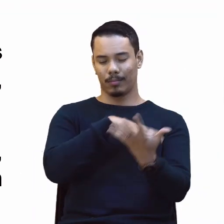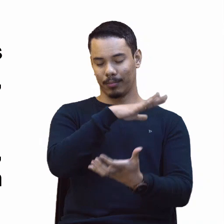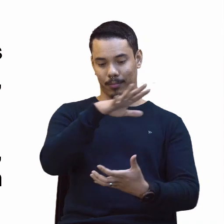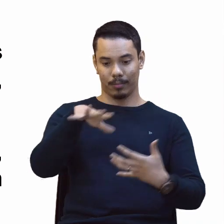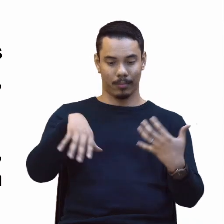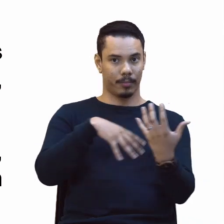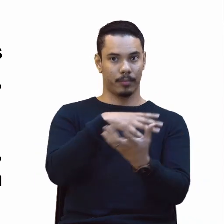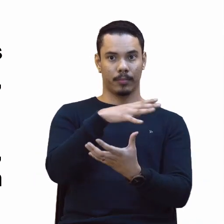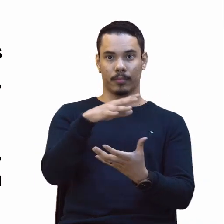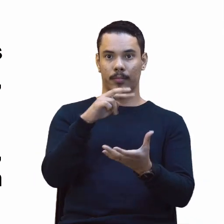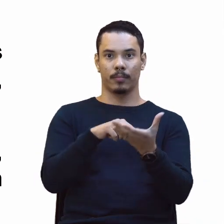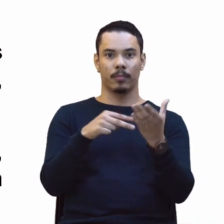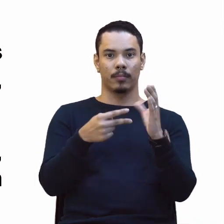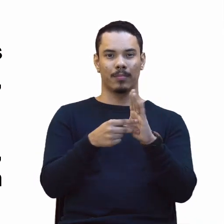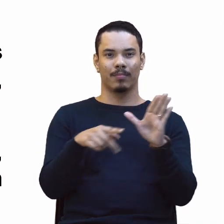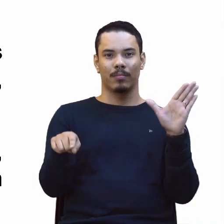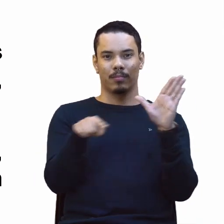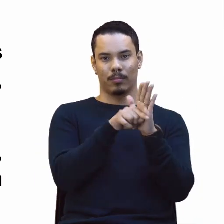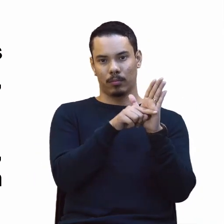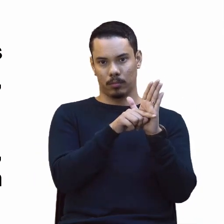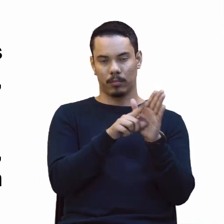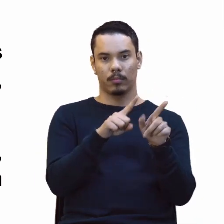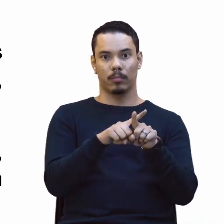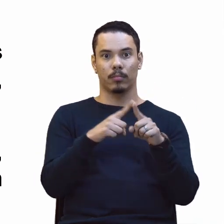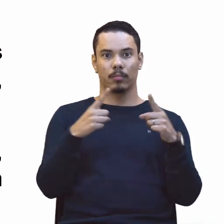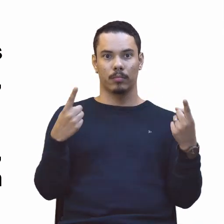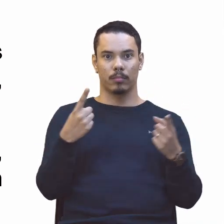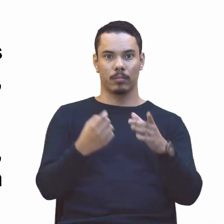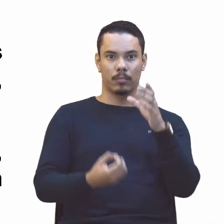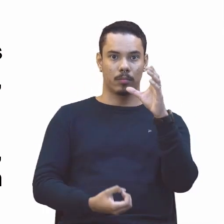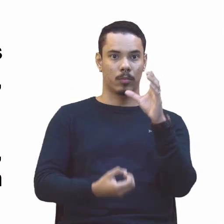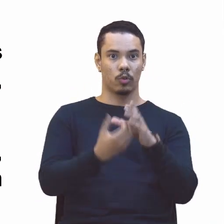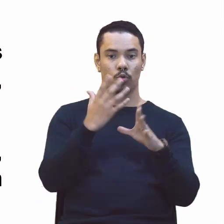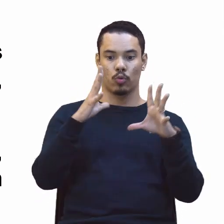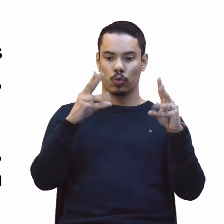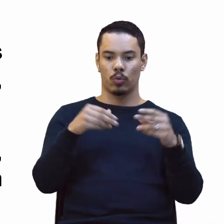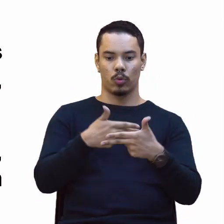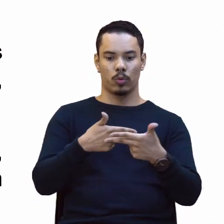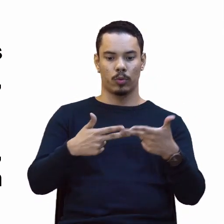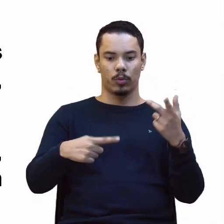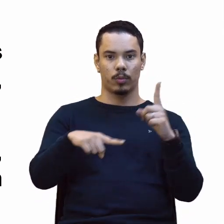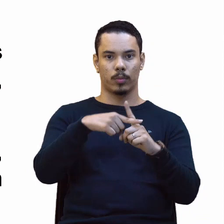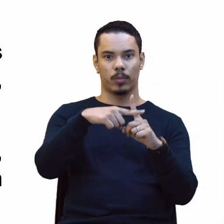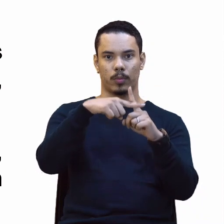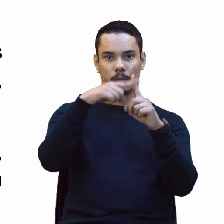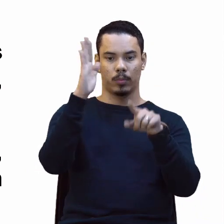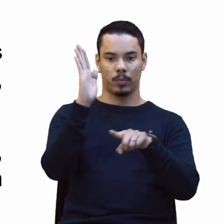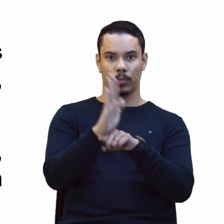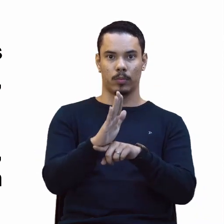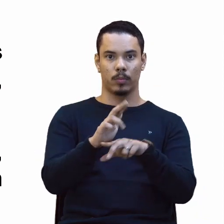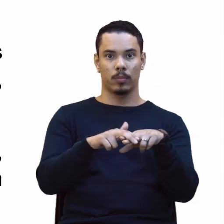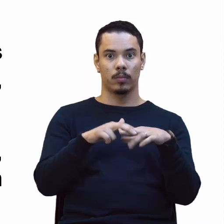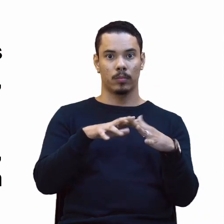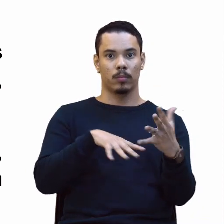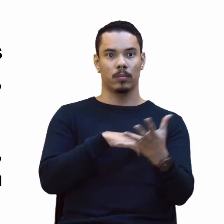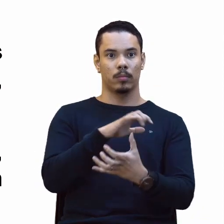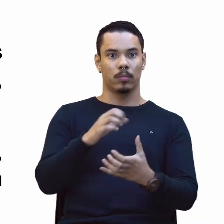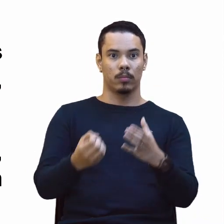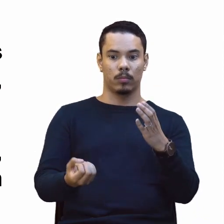uma divindade negativa, mas dele nascem todas as coisas positivas. Do caos surgiram o quê? Outras